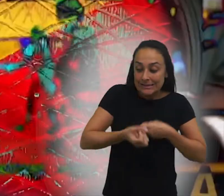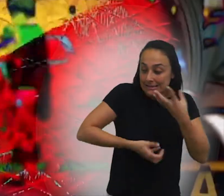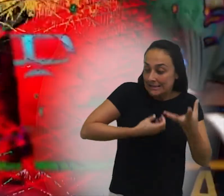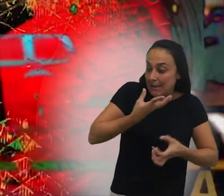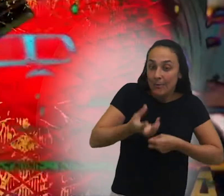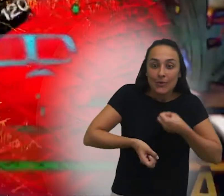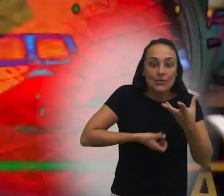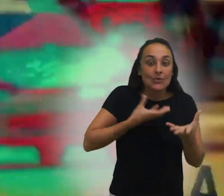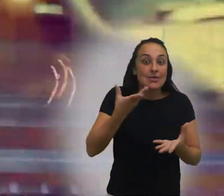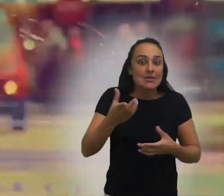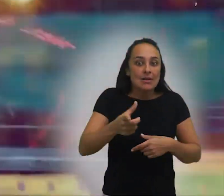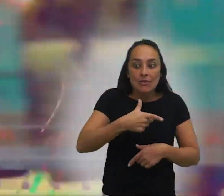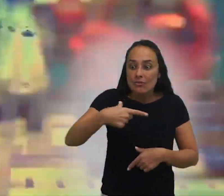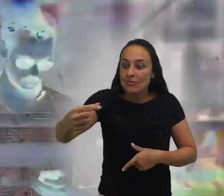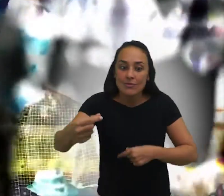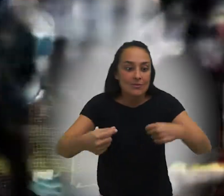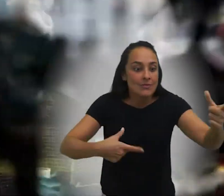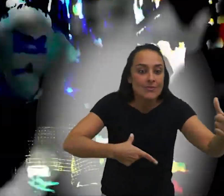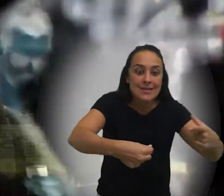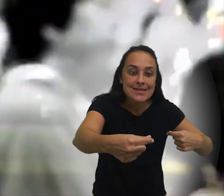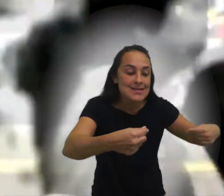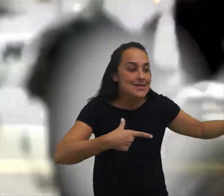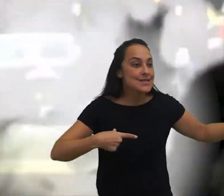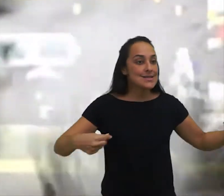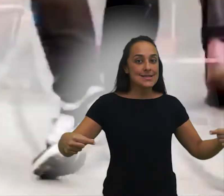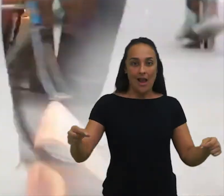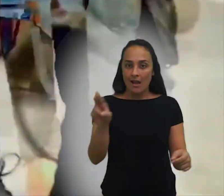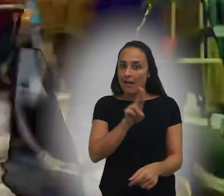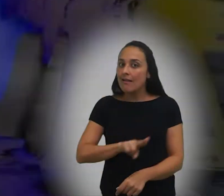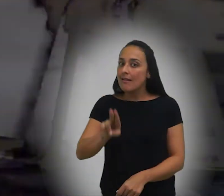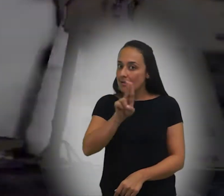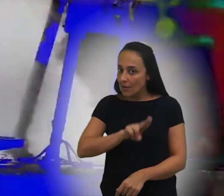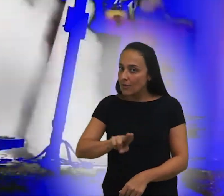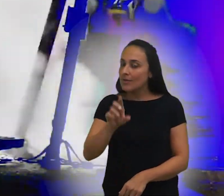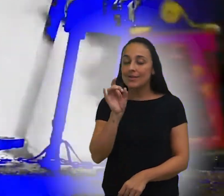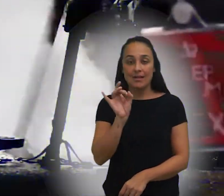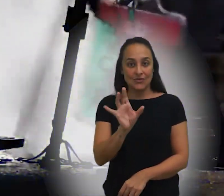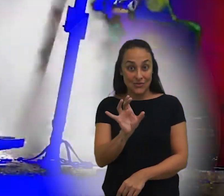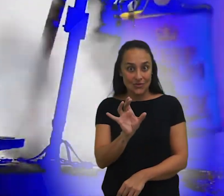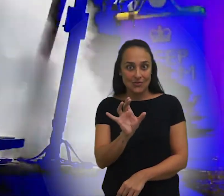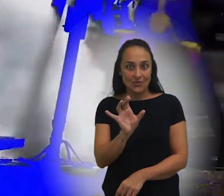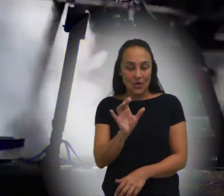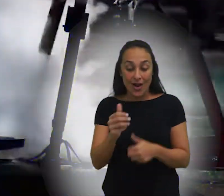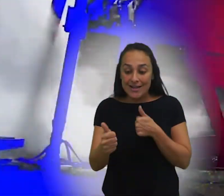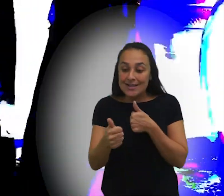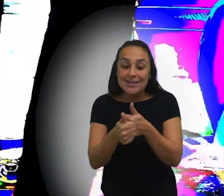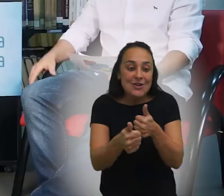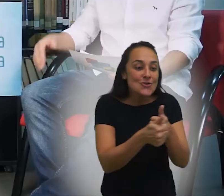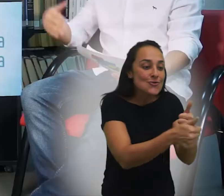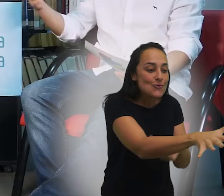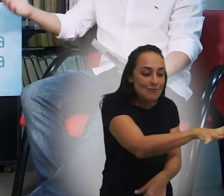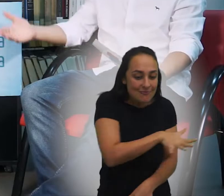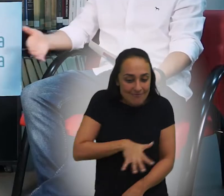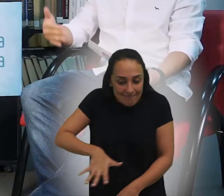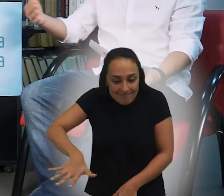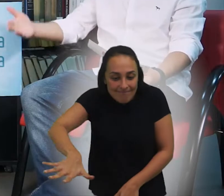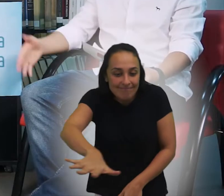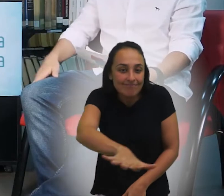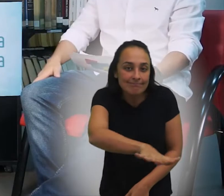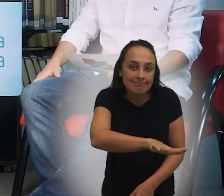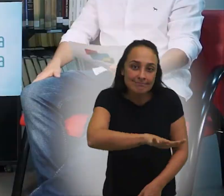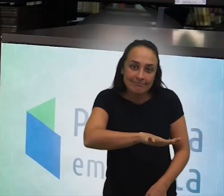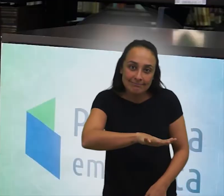inserindo no sistema da arte como um todo, no campo artístico mais tradicional, digamos assim. Então, nesse sentido... Se